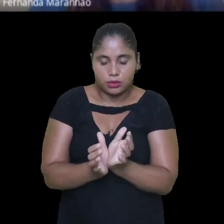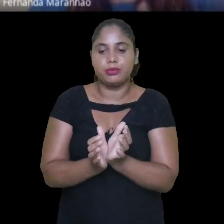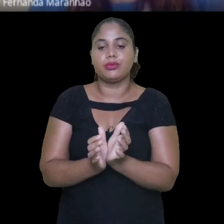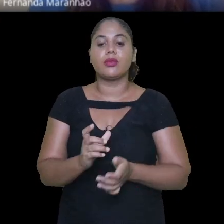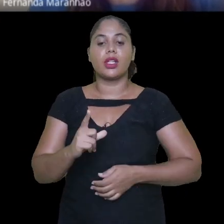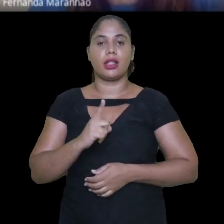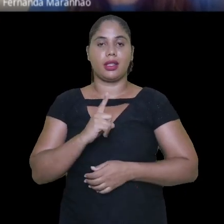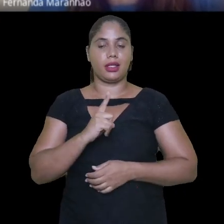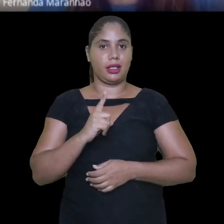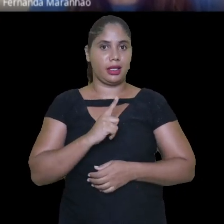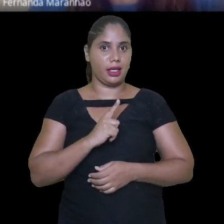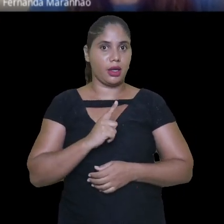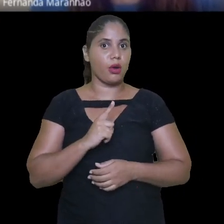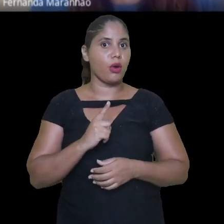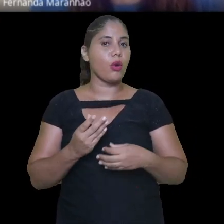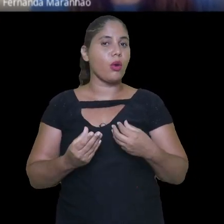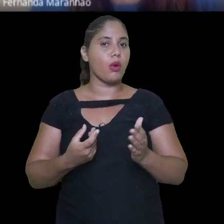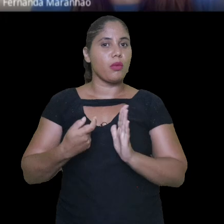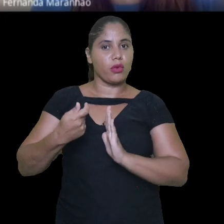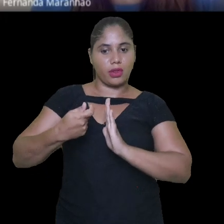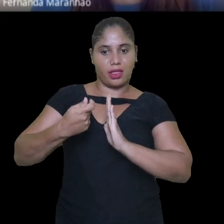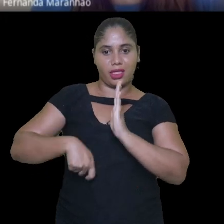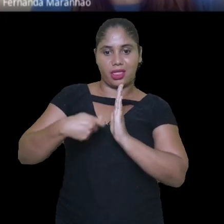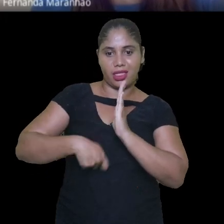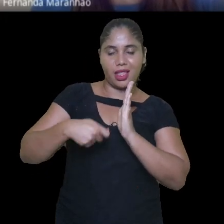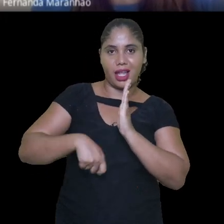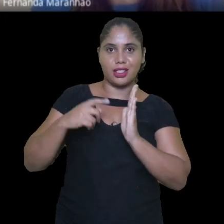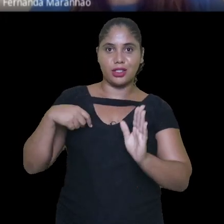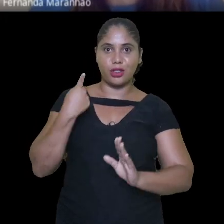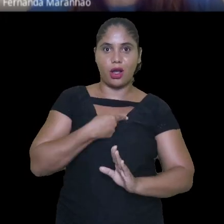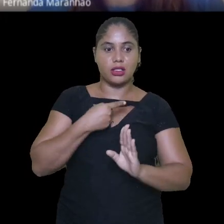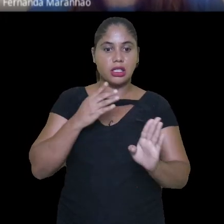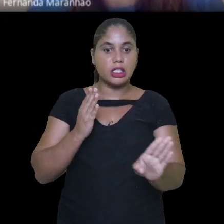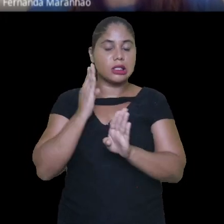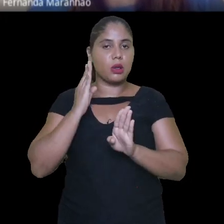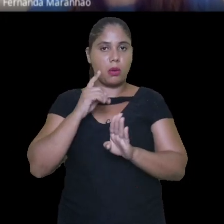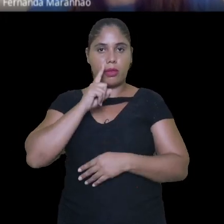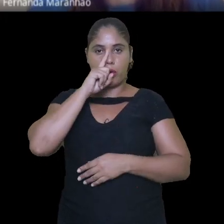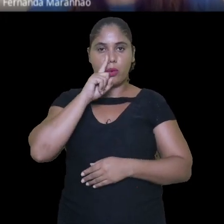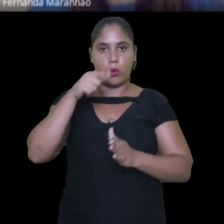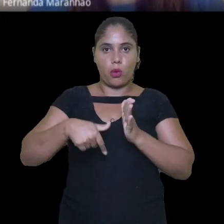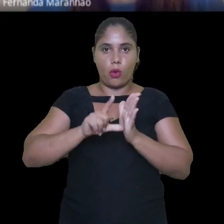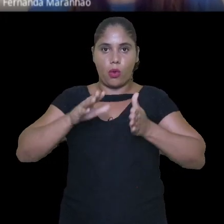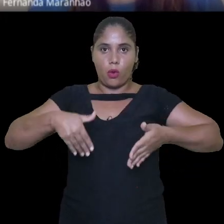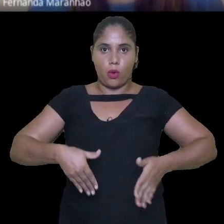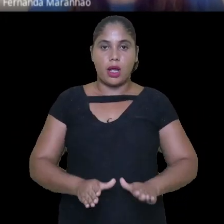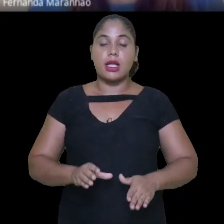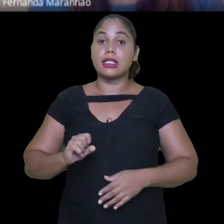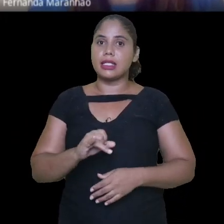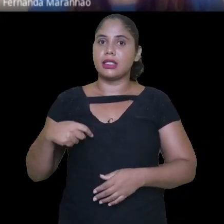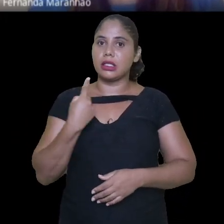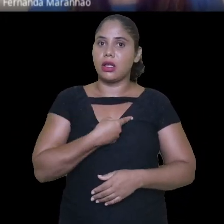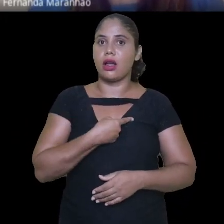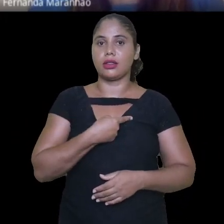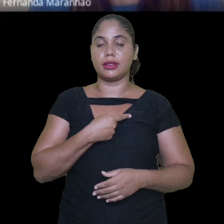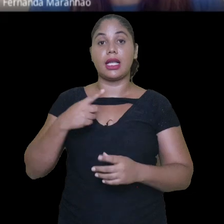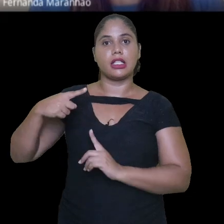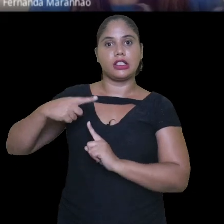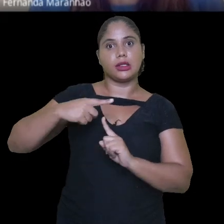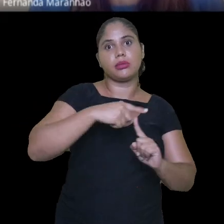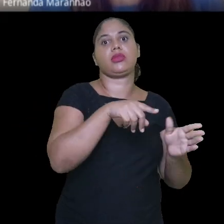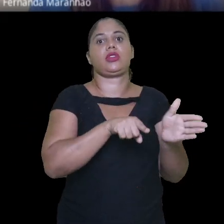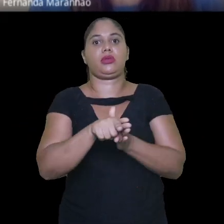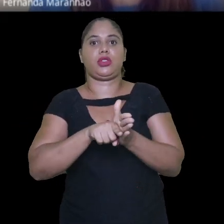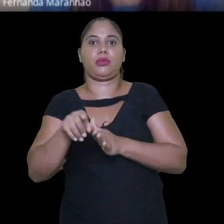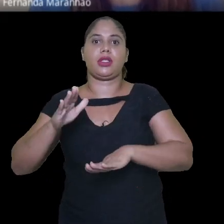para rastrear essas pacientes. Então, a minha taxa de detecção subiu para 55%, quando eu, além da história, né, da paciente